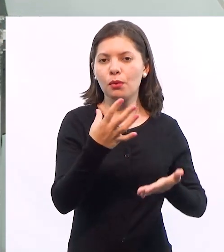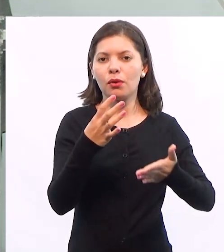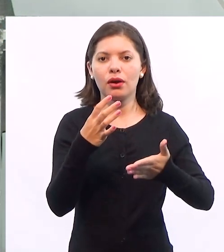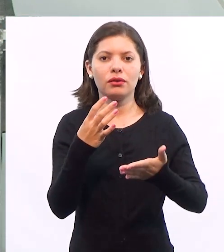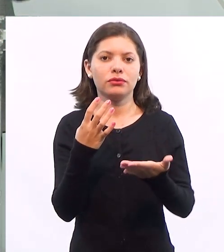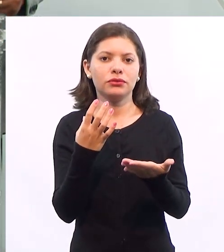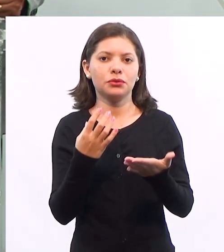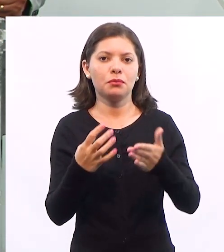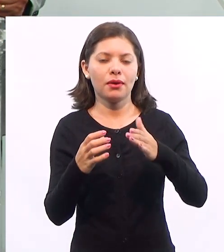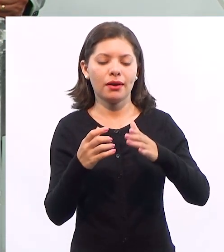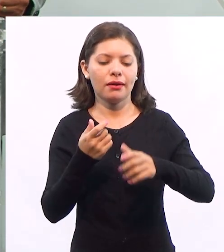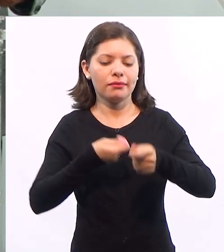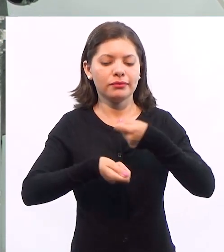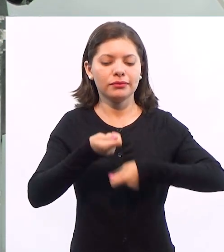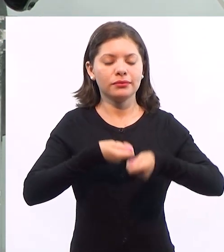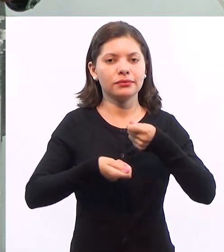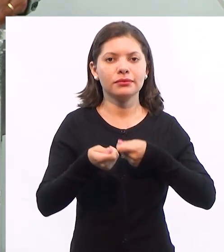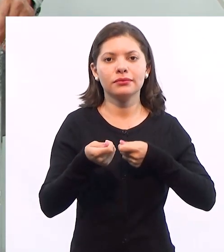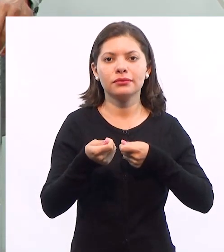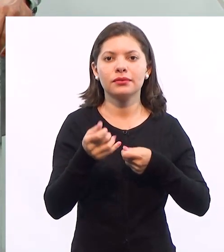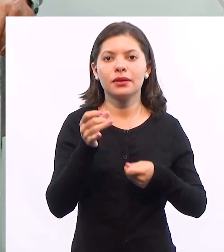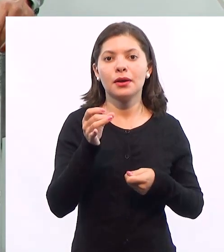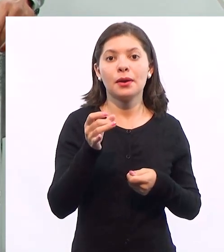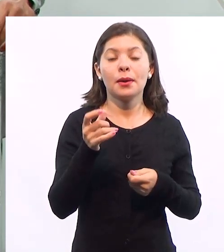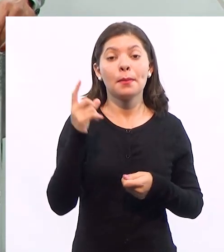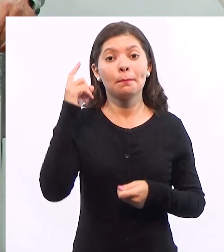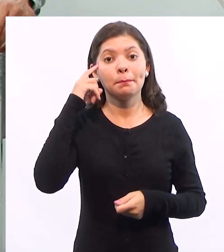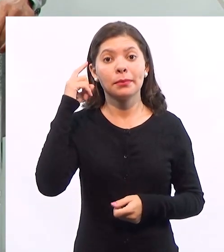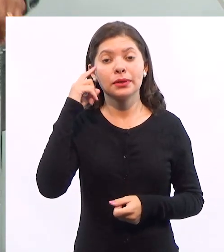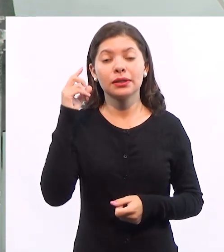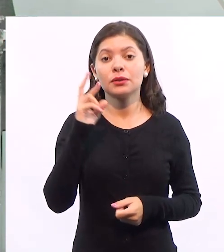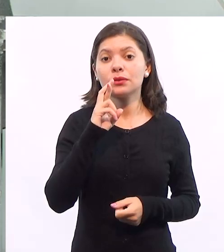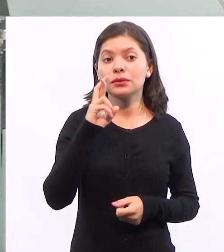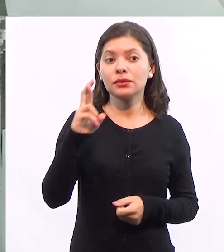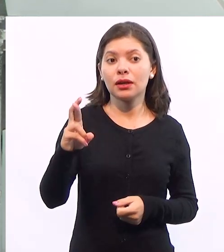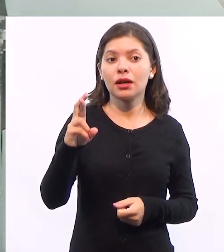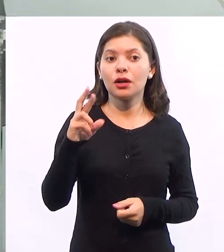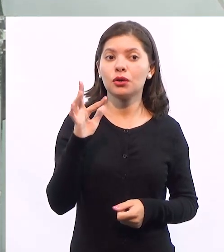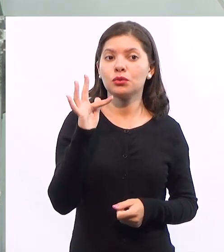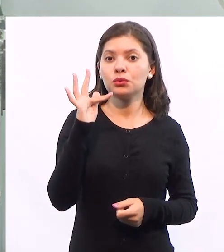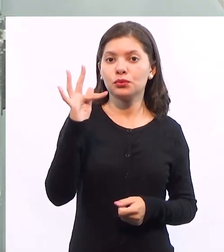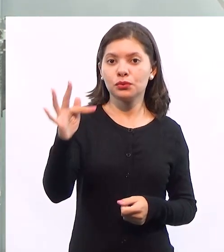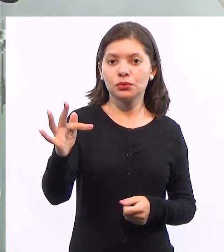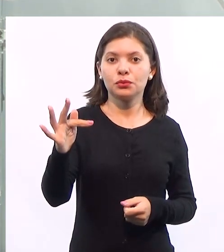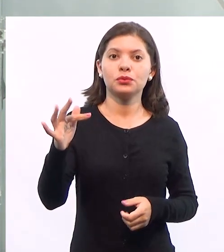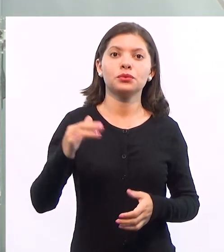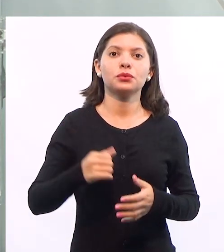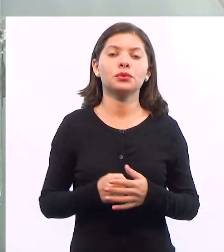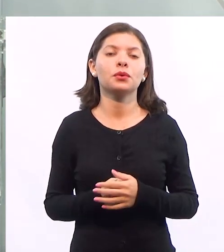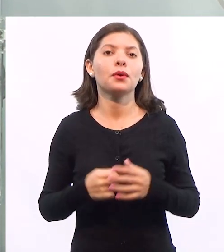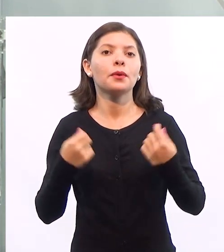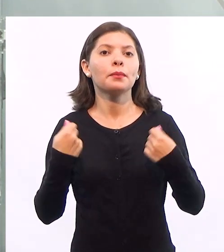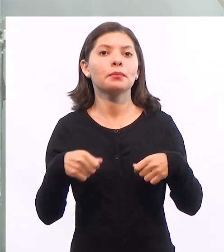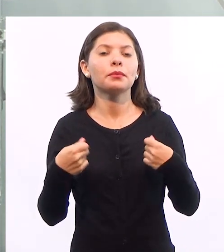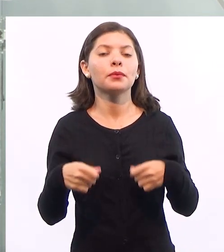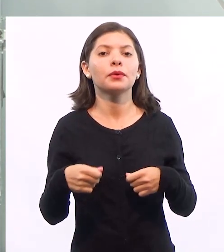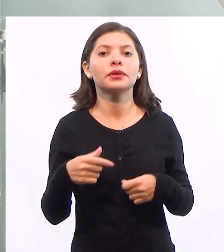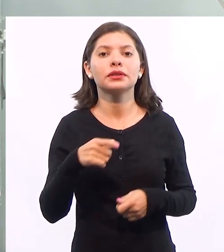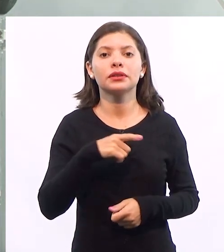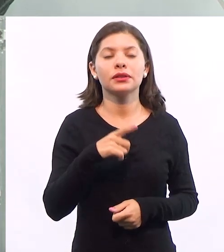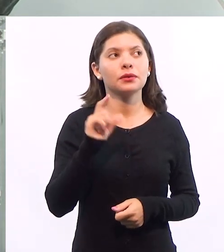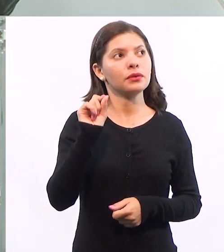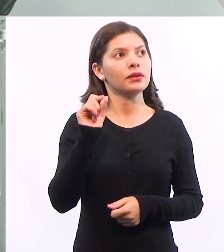pensar somente nos processos, eu preciso pensar também nos resultados, tá? E esses resultados, eles podem trazer